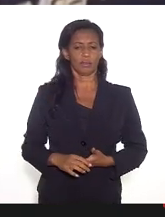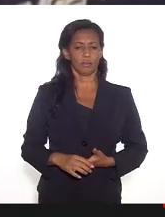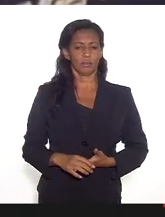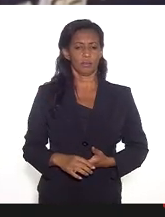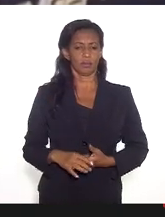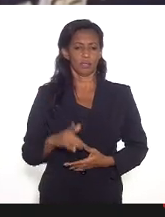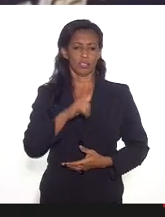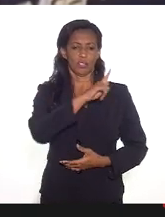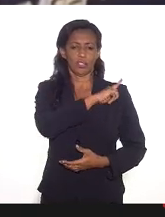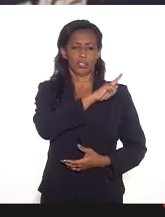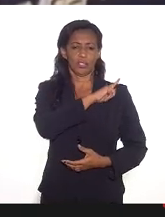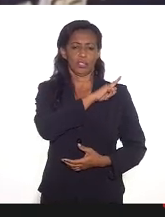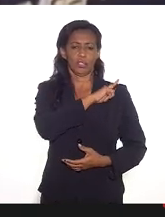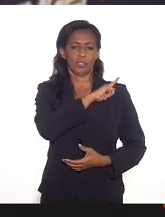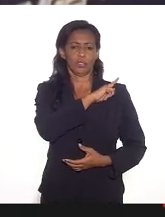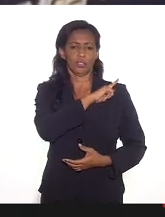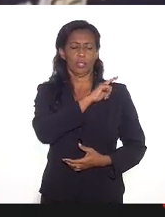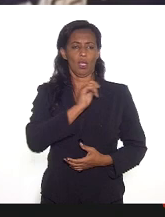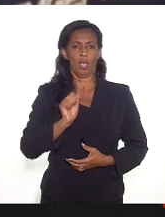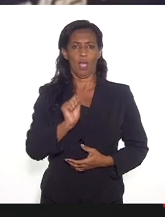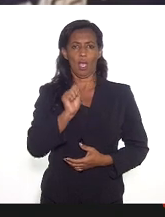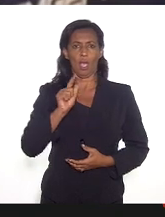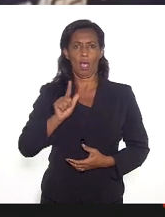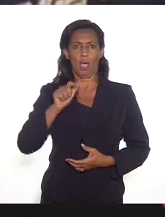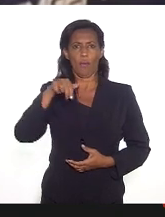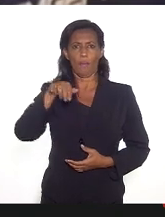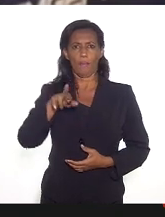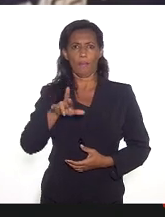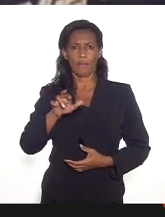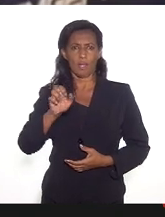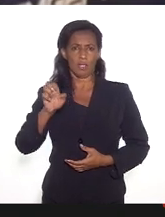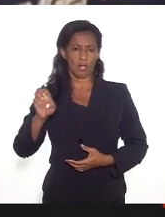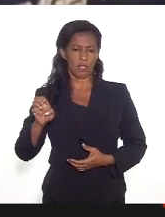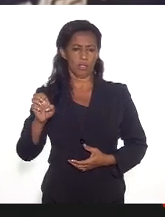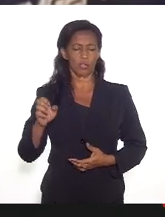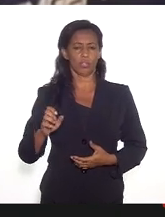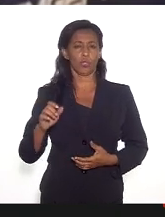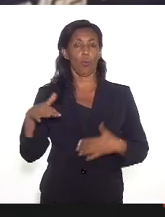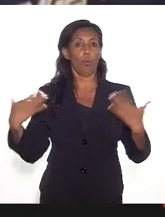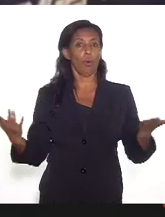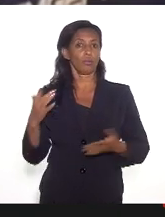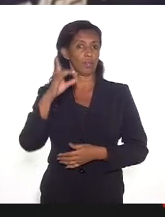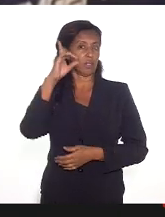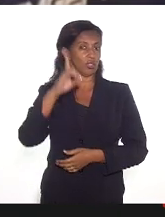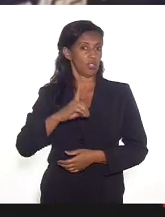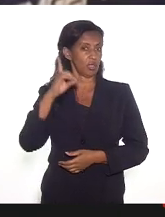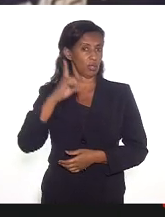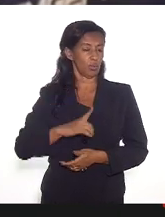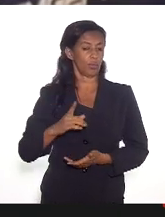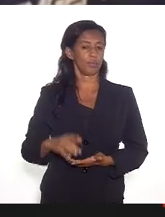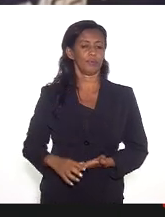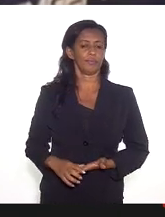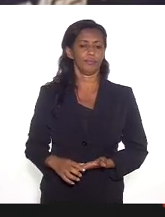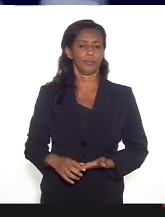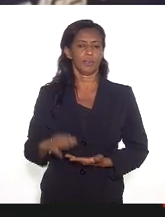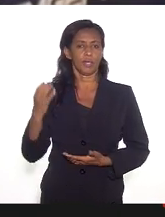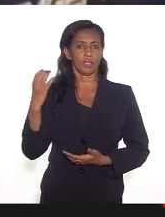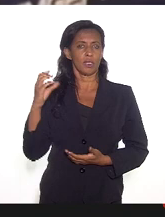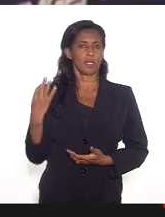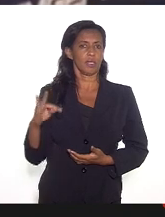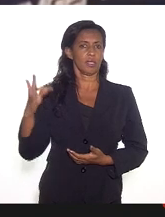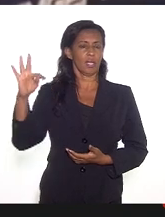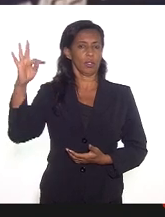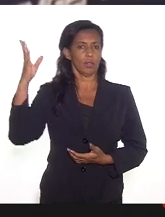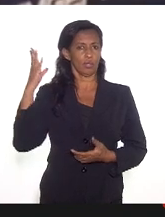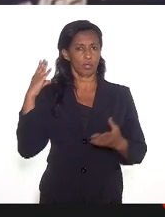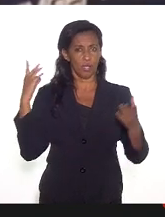na gestão, né, do almirante Wilkes, antes de ser comandante da Marinha, quando ele era diretor de Ciência e Tecnologia da